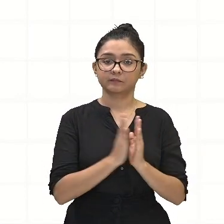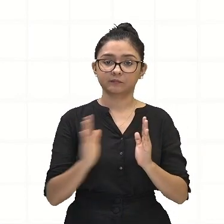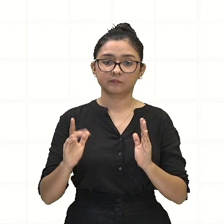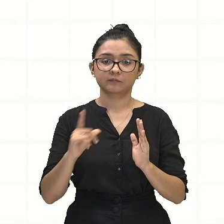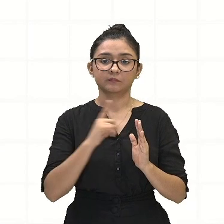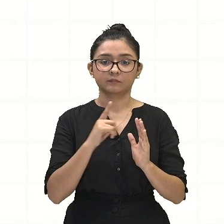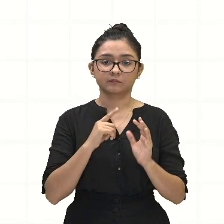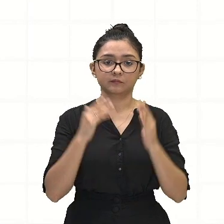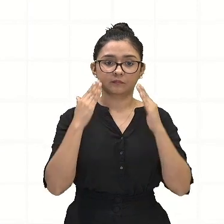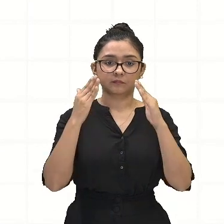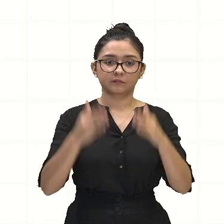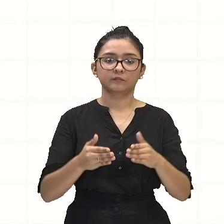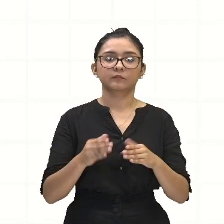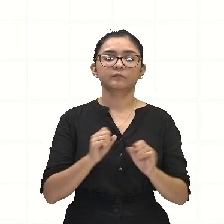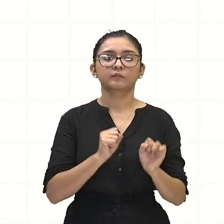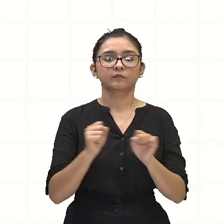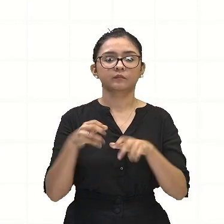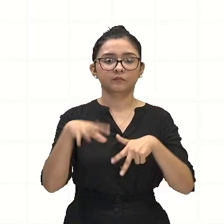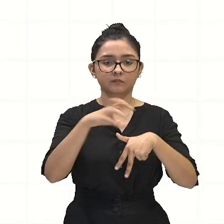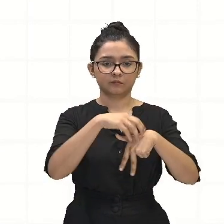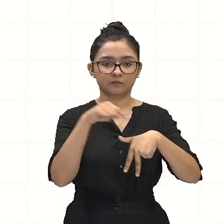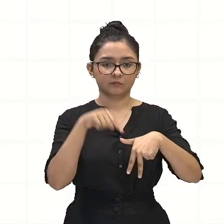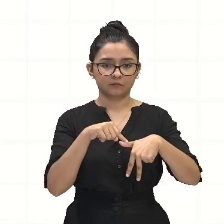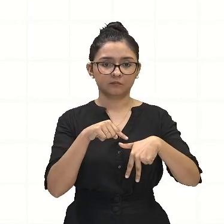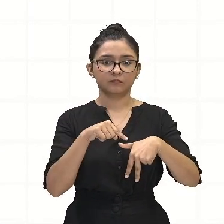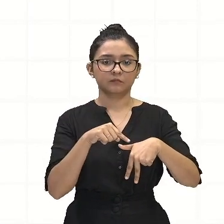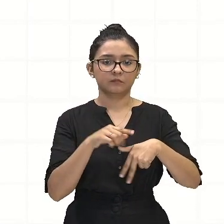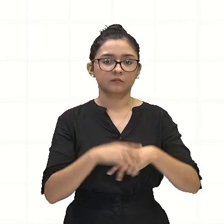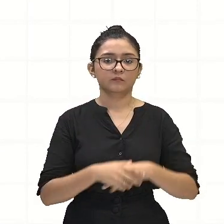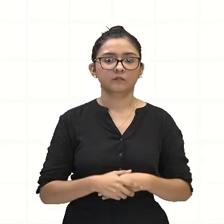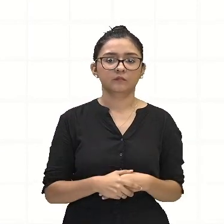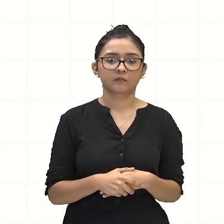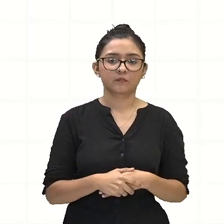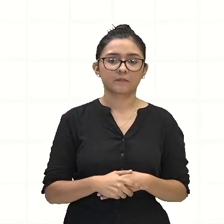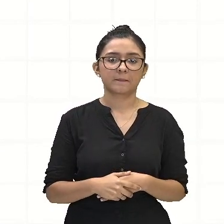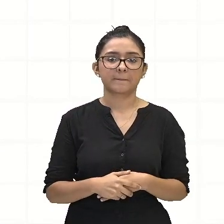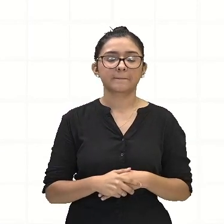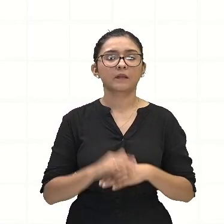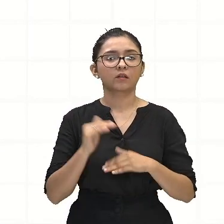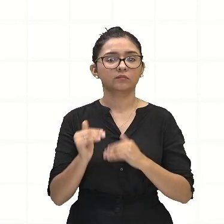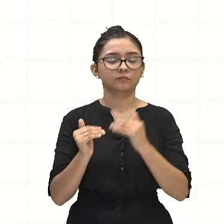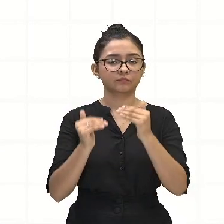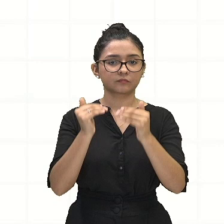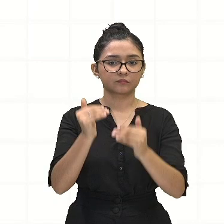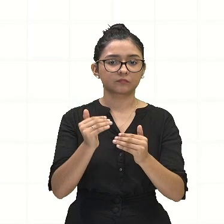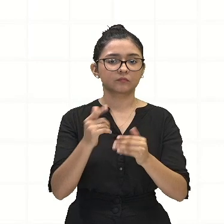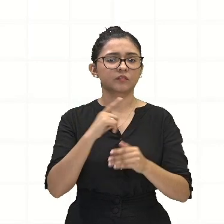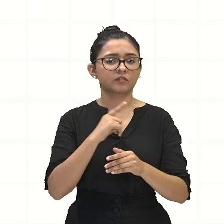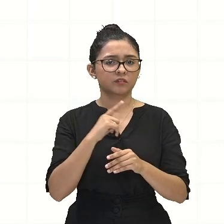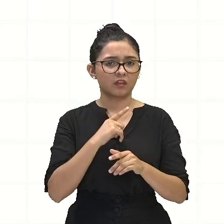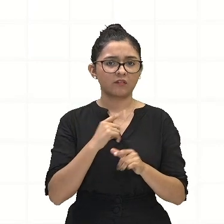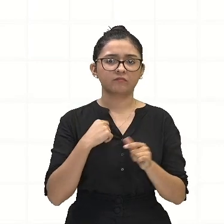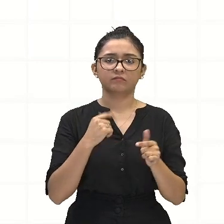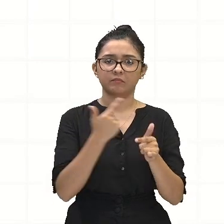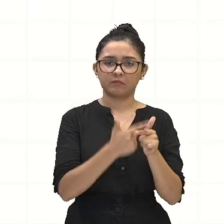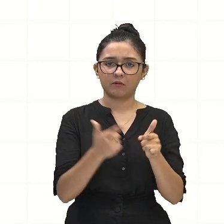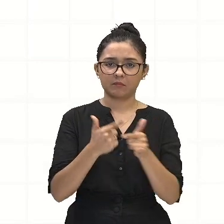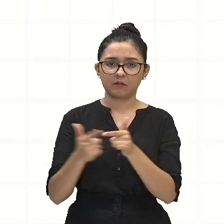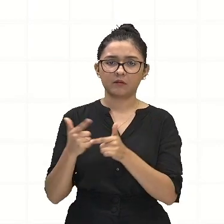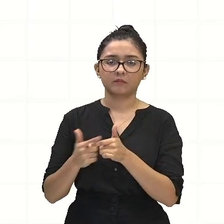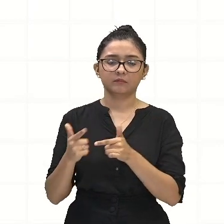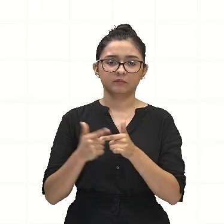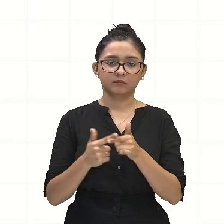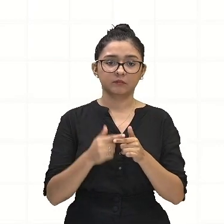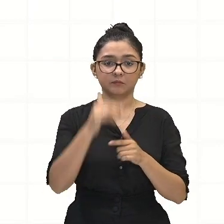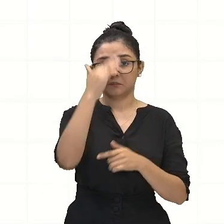de centralização do poder real tenha sido gradual e enfrentado resistências,